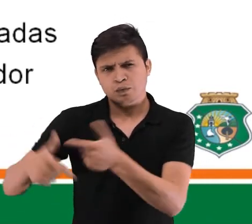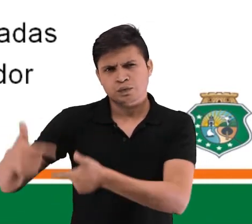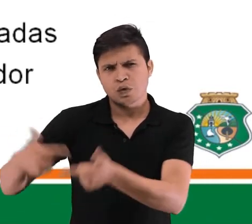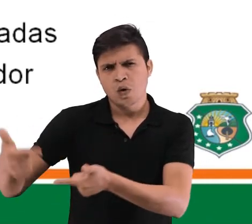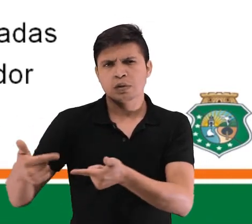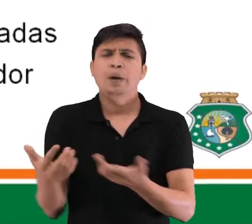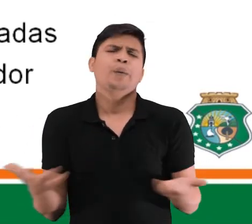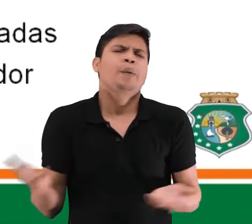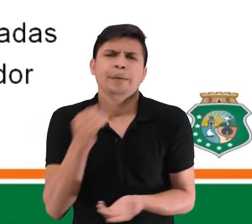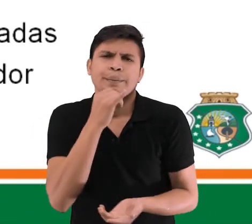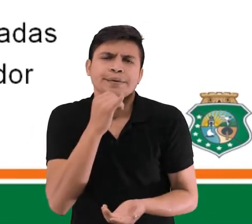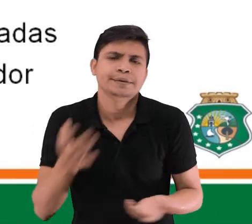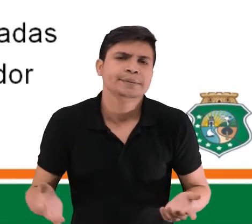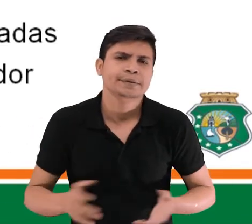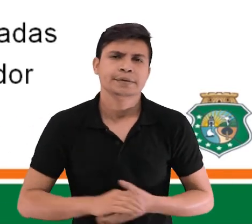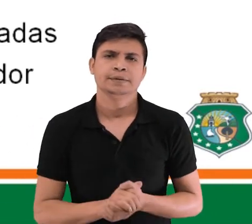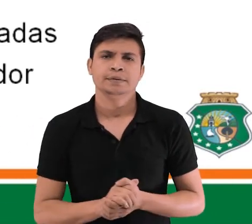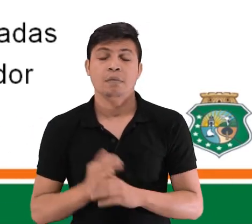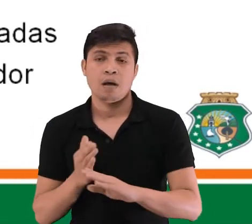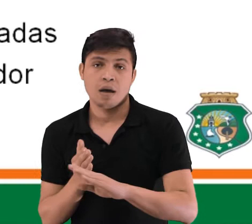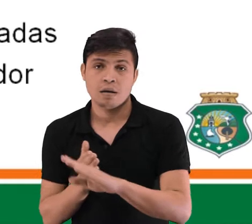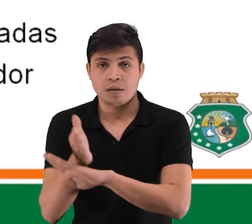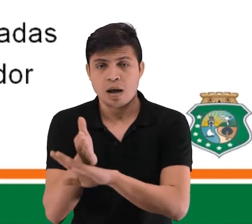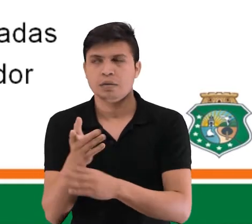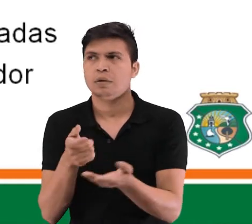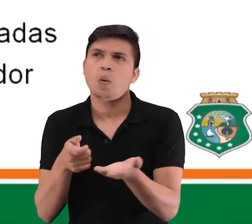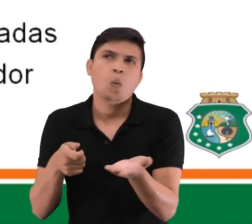dispositivos são esses? A entrada de USB,